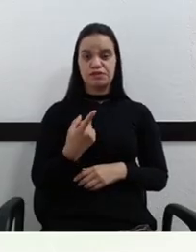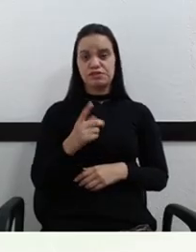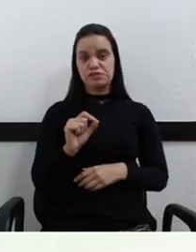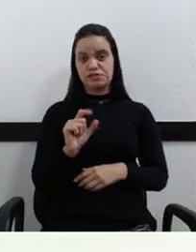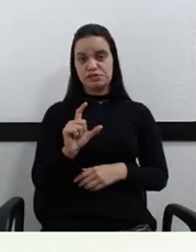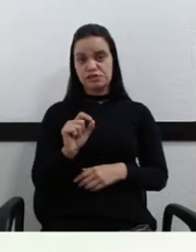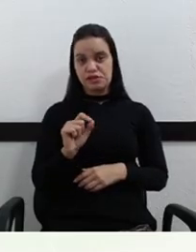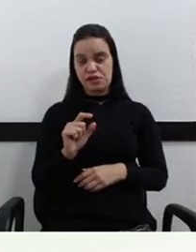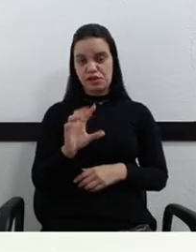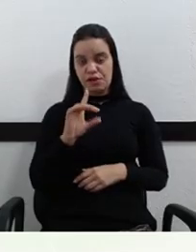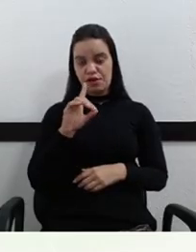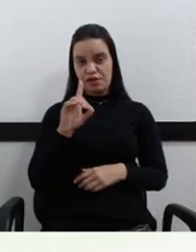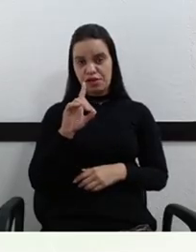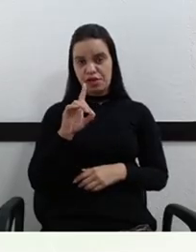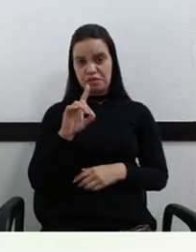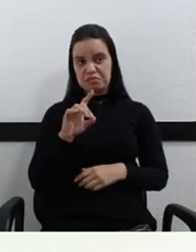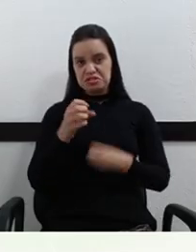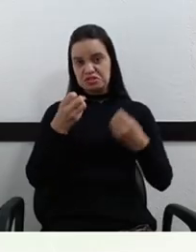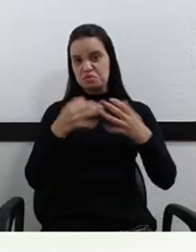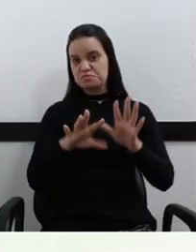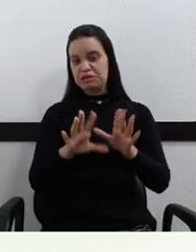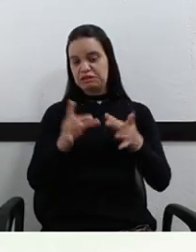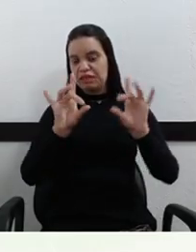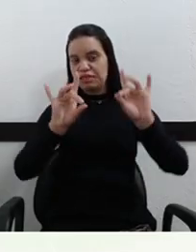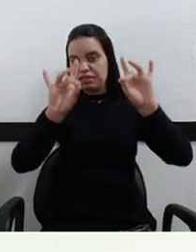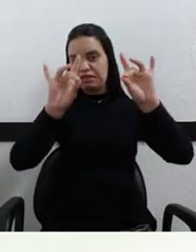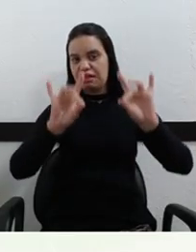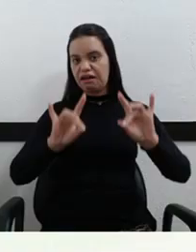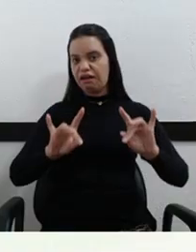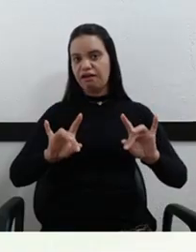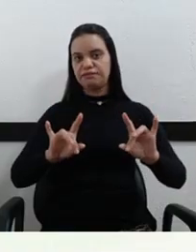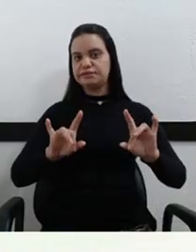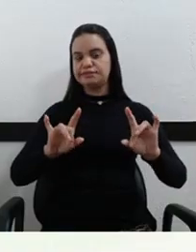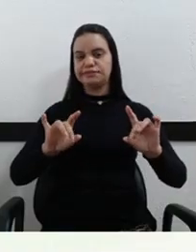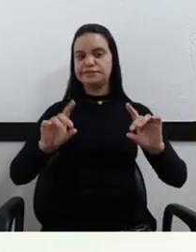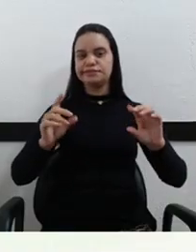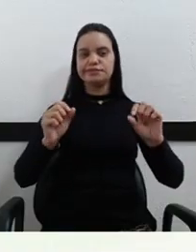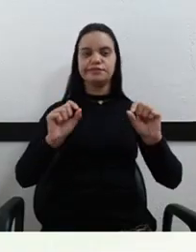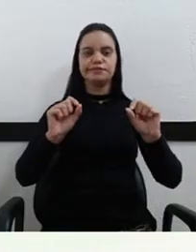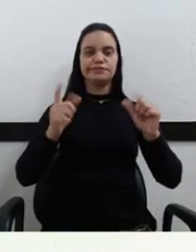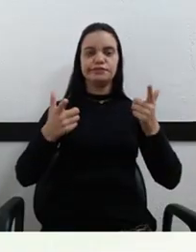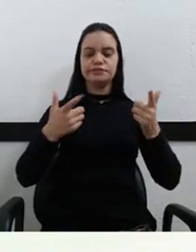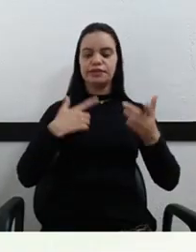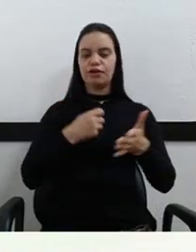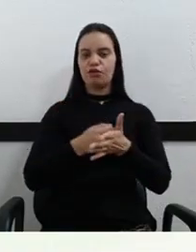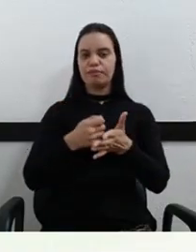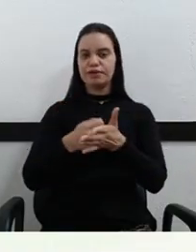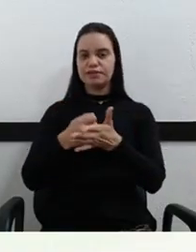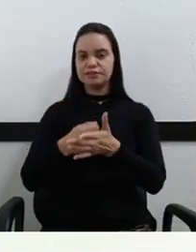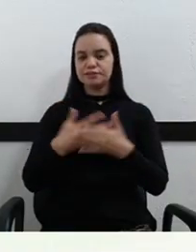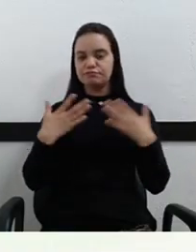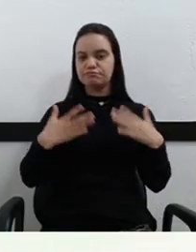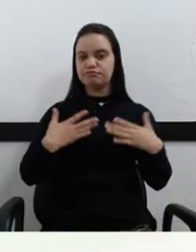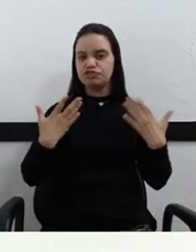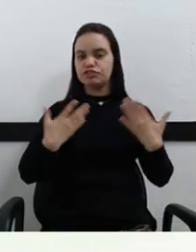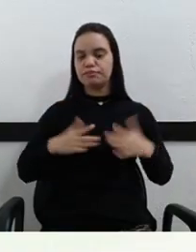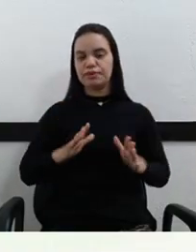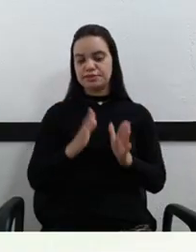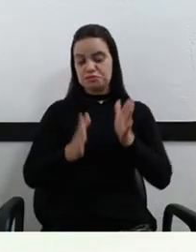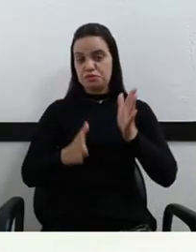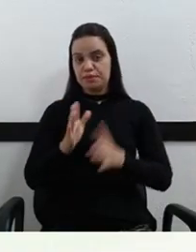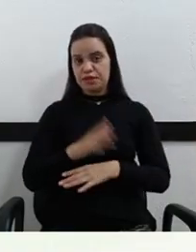dias, sem mencionar quais serão aqueles dias em que em que aquela compensação seria gozada. Simplesmente eles